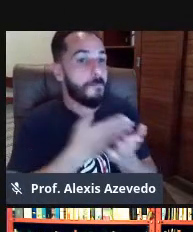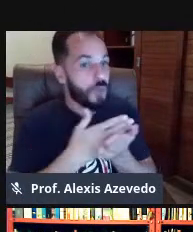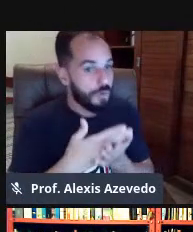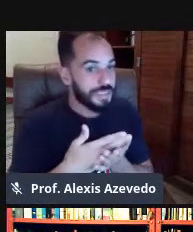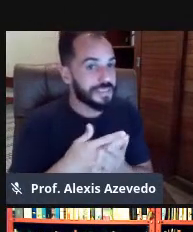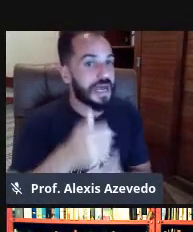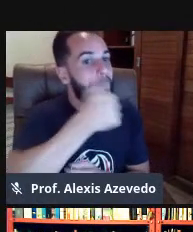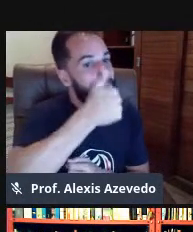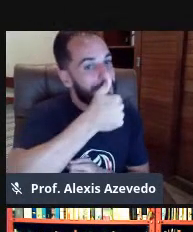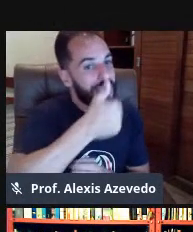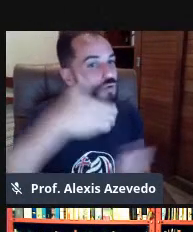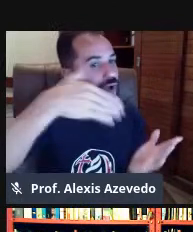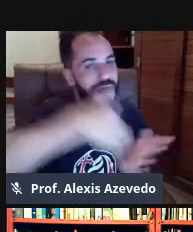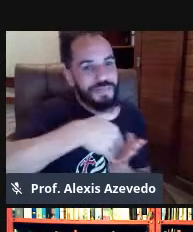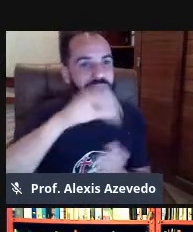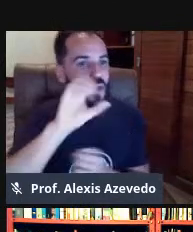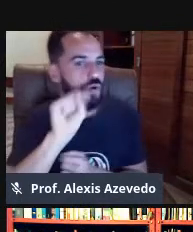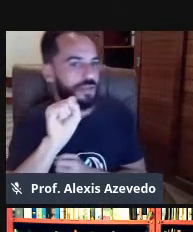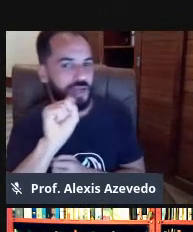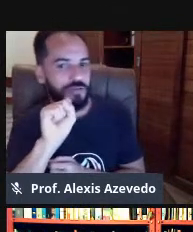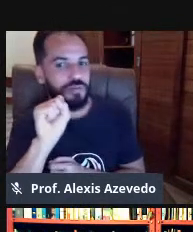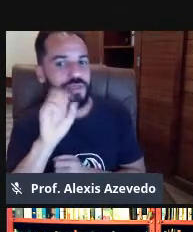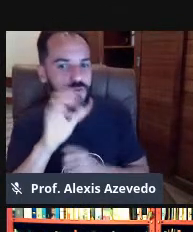Do primeiro ao oitavo período. Né?